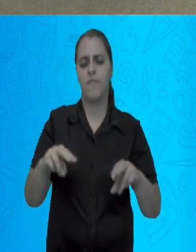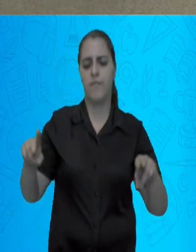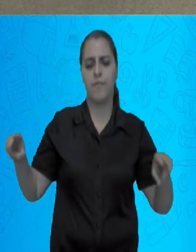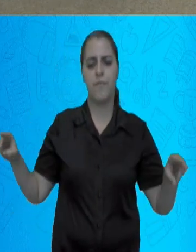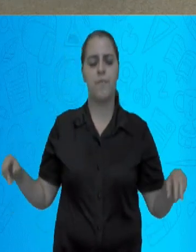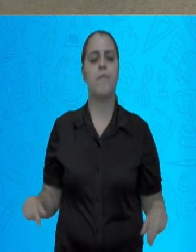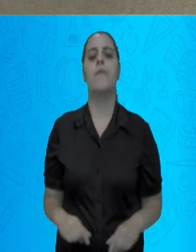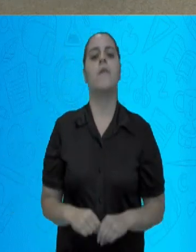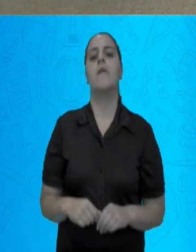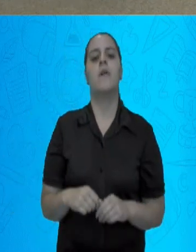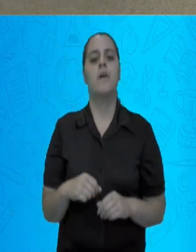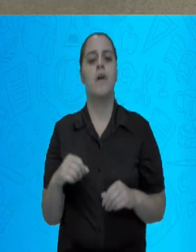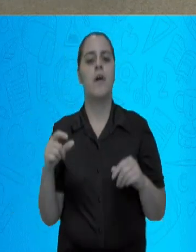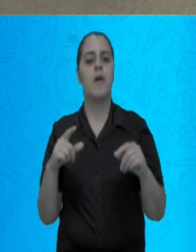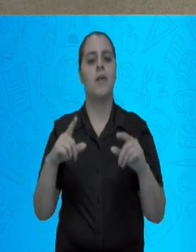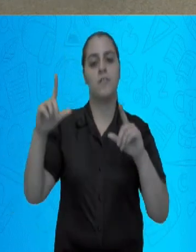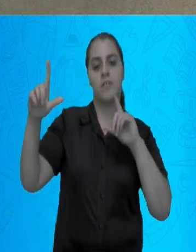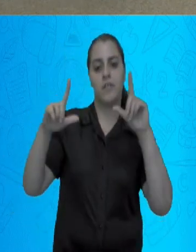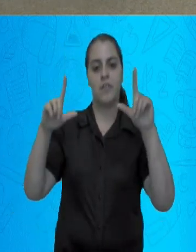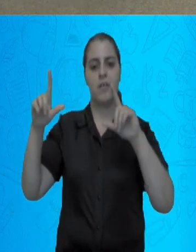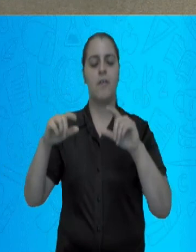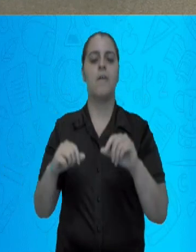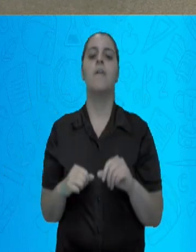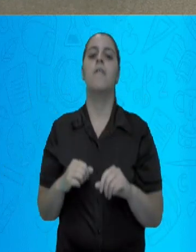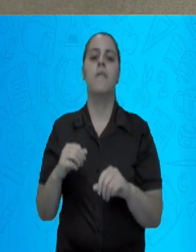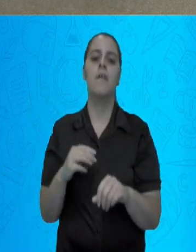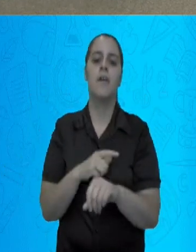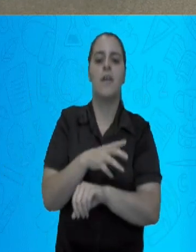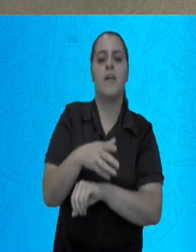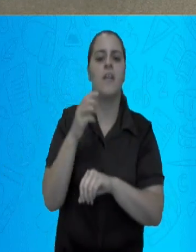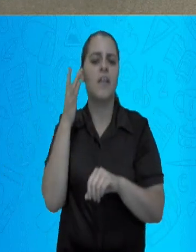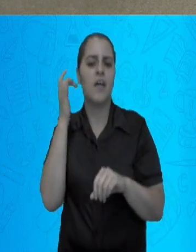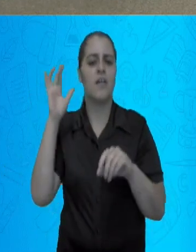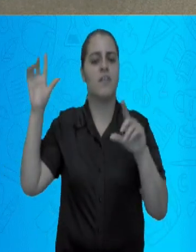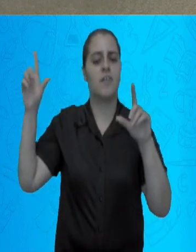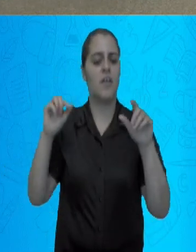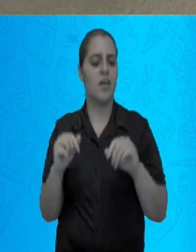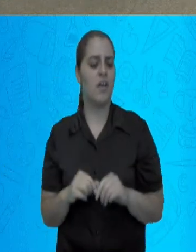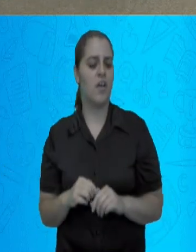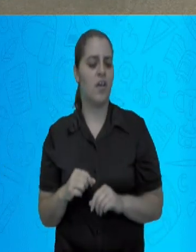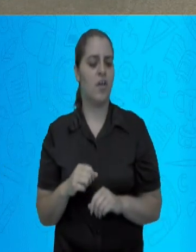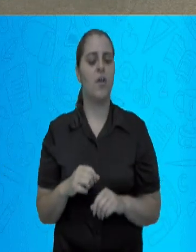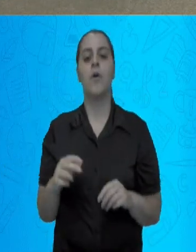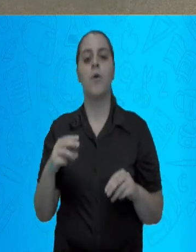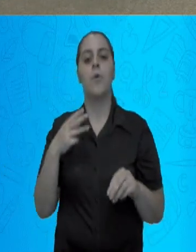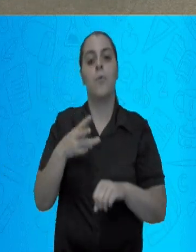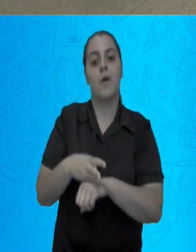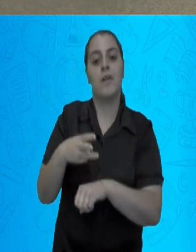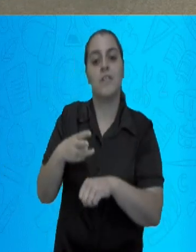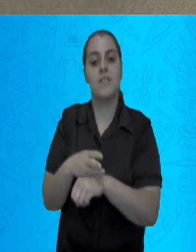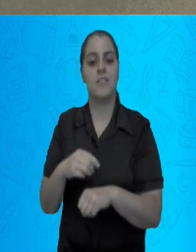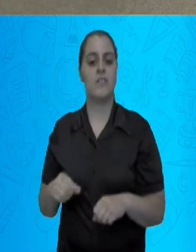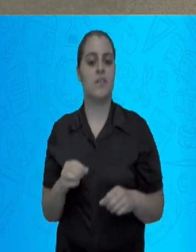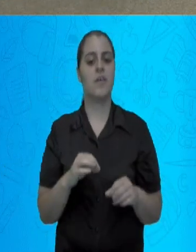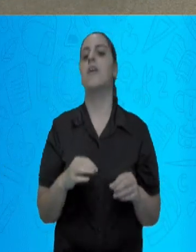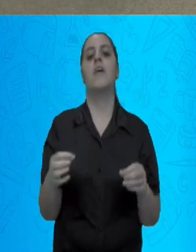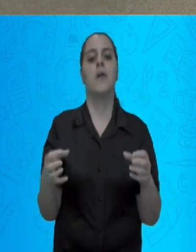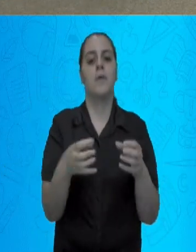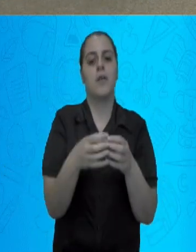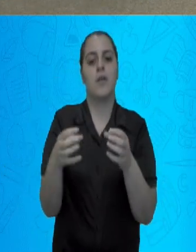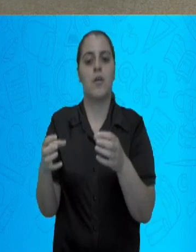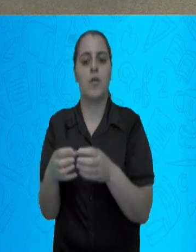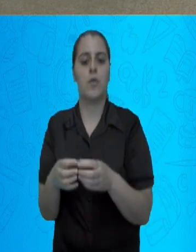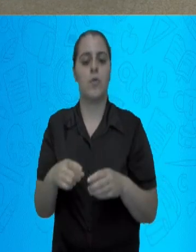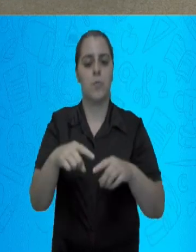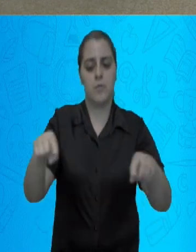dos professores na plataforma. Tem os grupos do WhatsApp que cada sala às vezes organiza. Então, pesquise também, tem